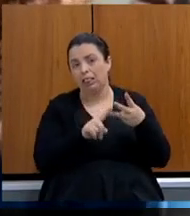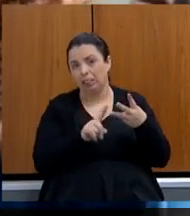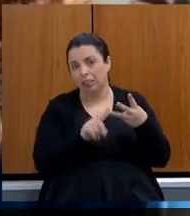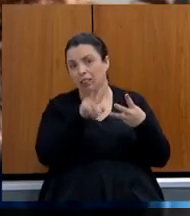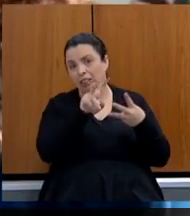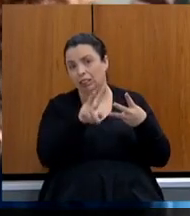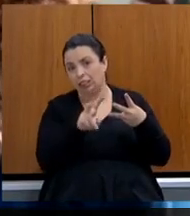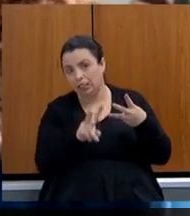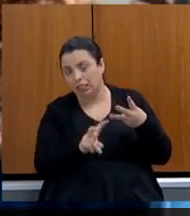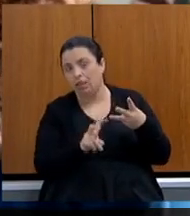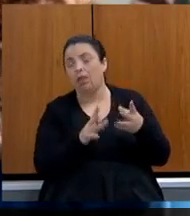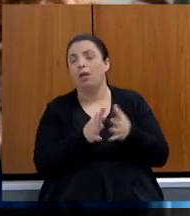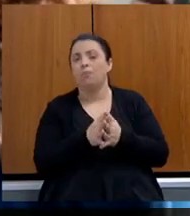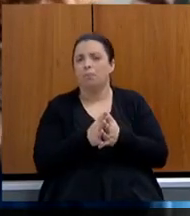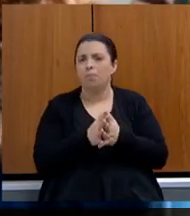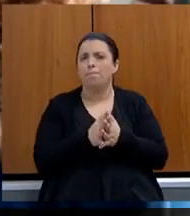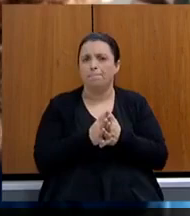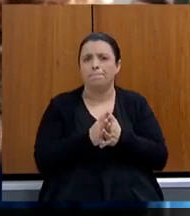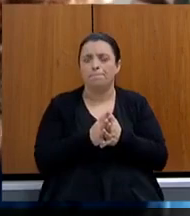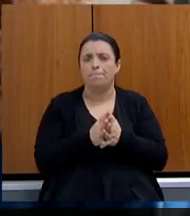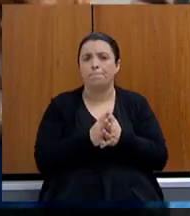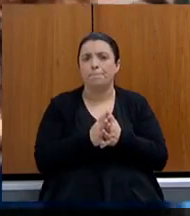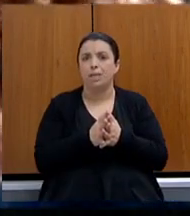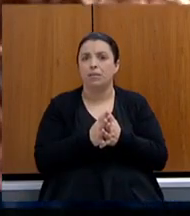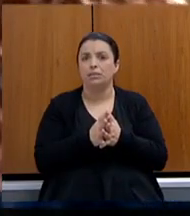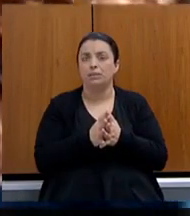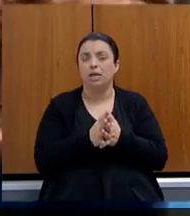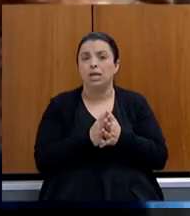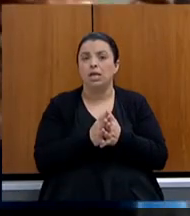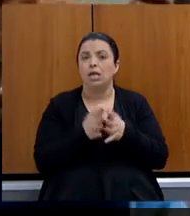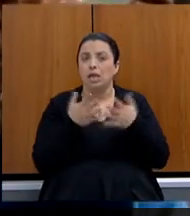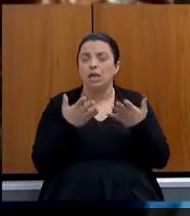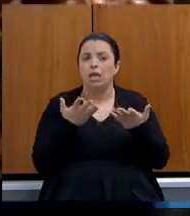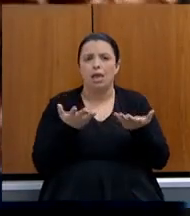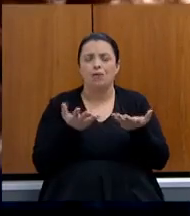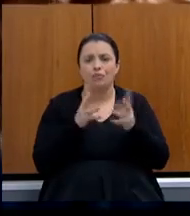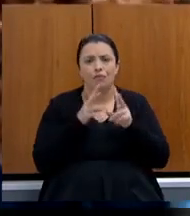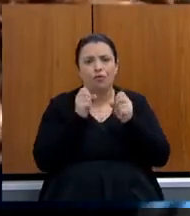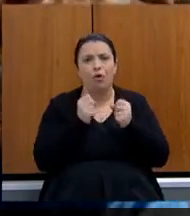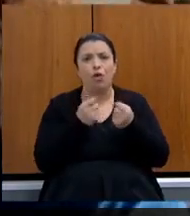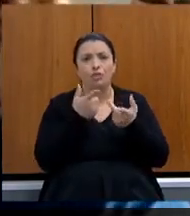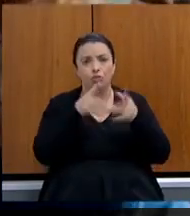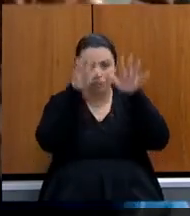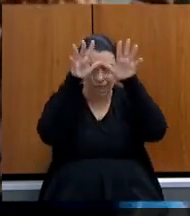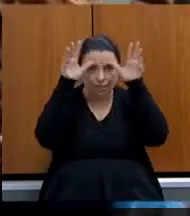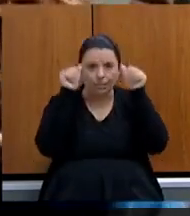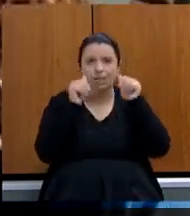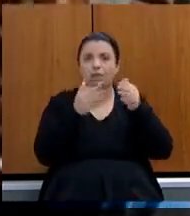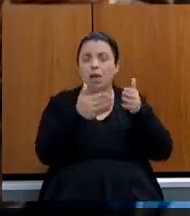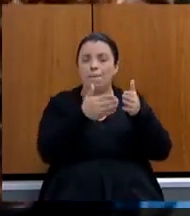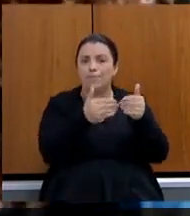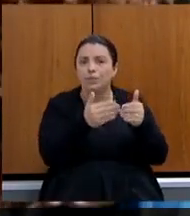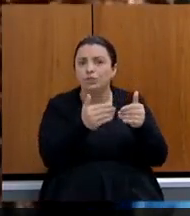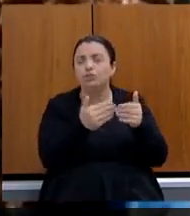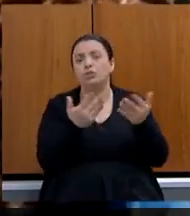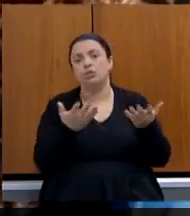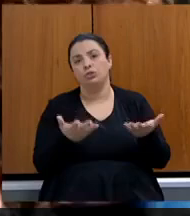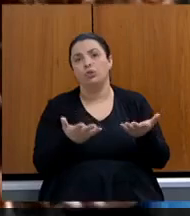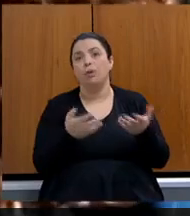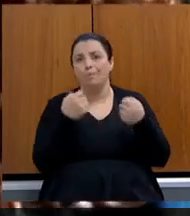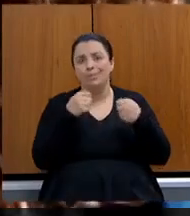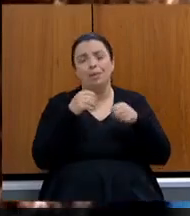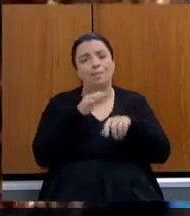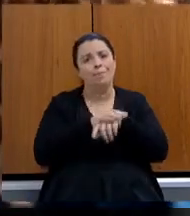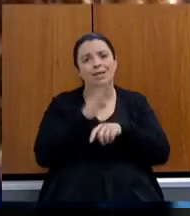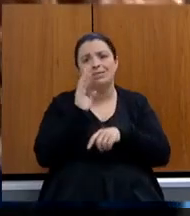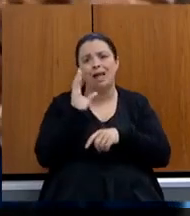forma bastante corte a questão da do pedido de caciques lideranças acho que tiver um retorno mais rápido